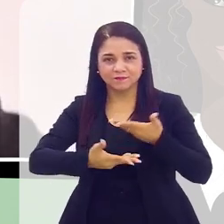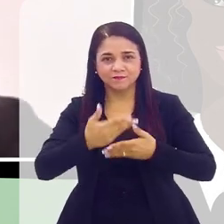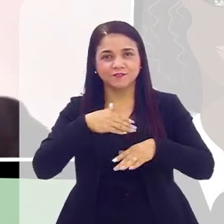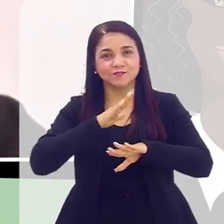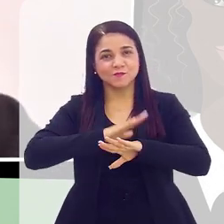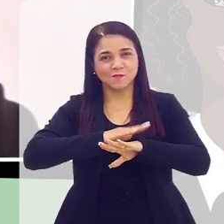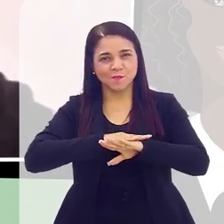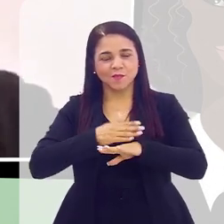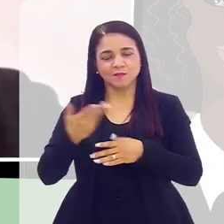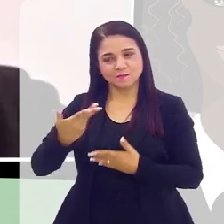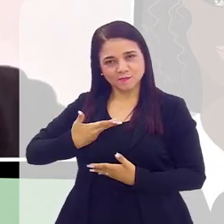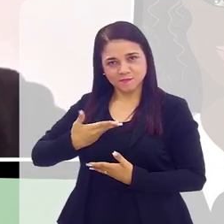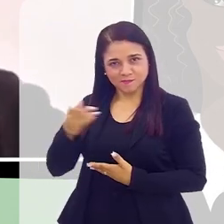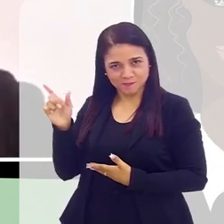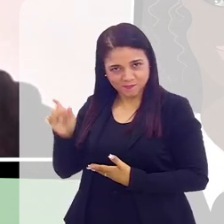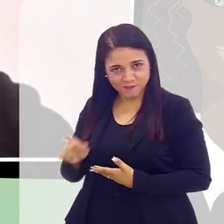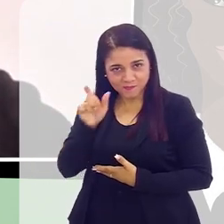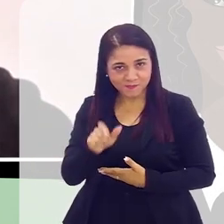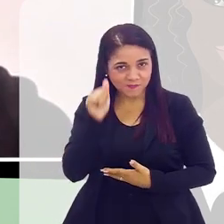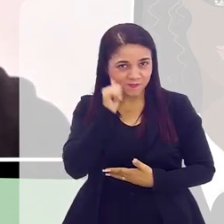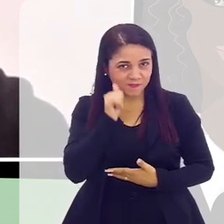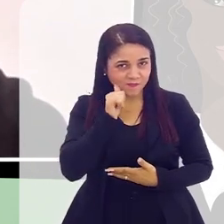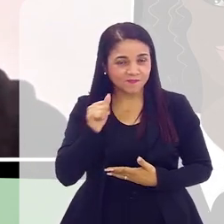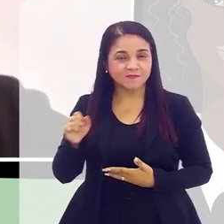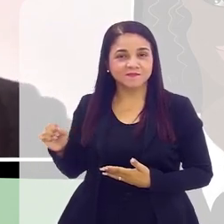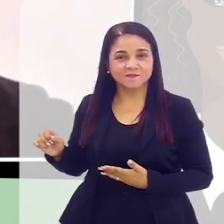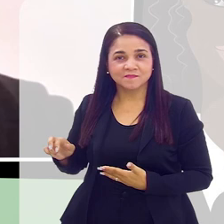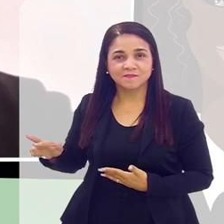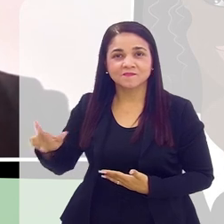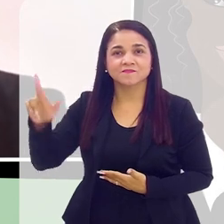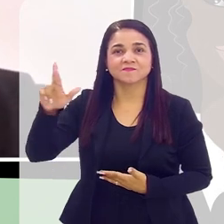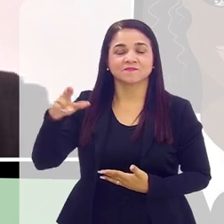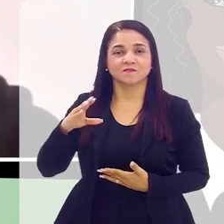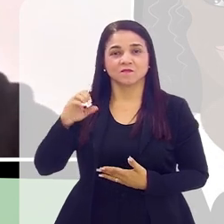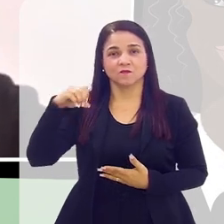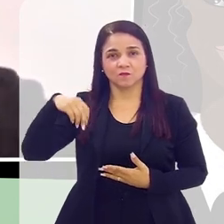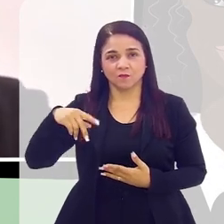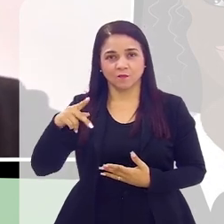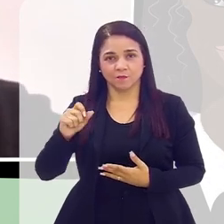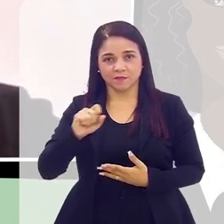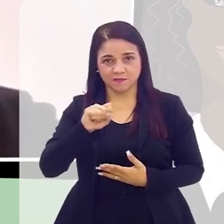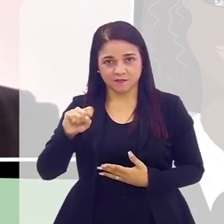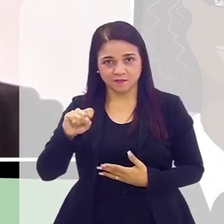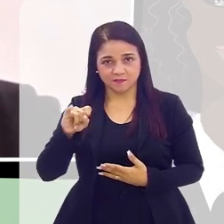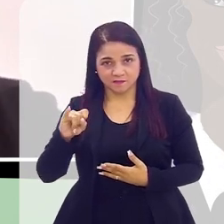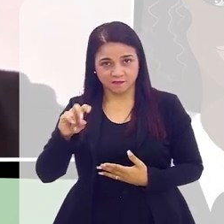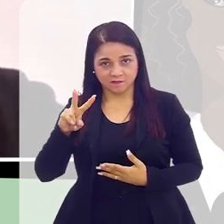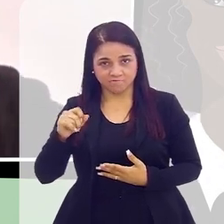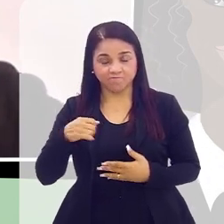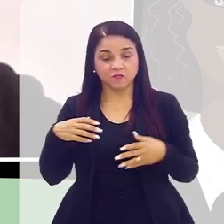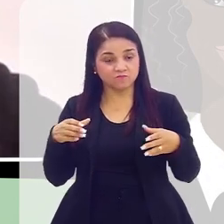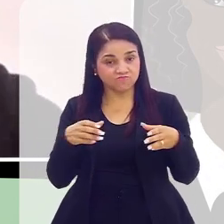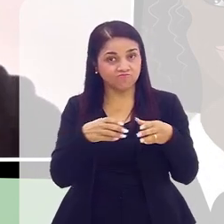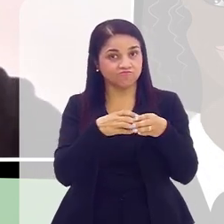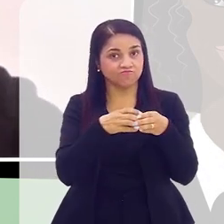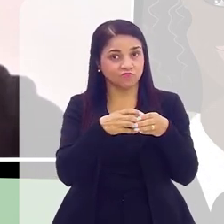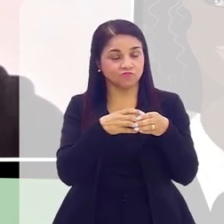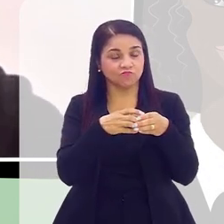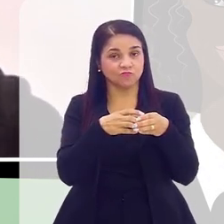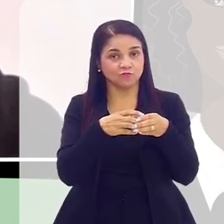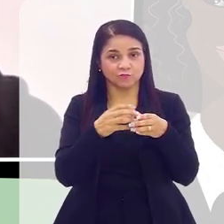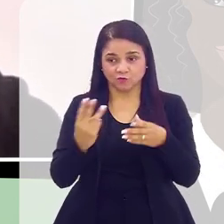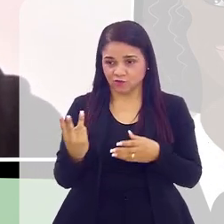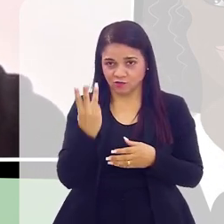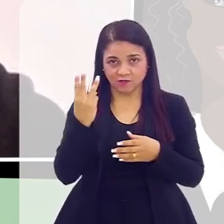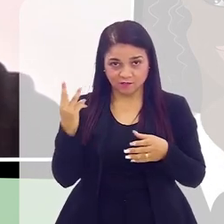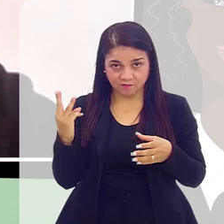esse momento com minhas amigas, companheiras aí de Favela Compassiva. Nós três representamos um grande grupo, na